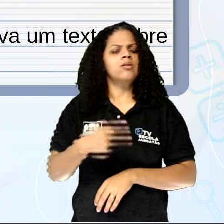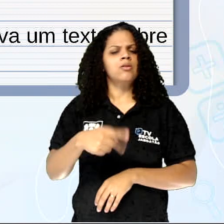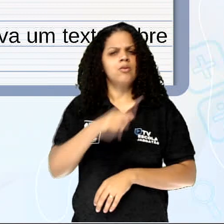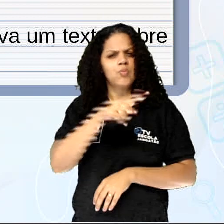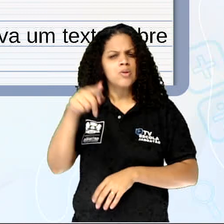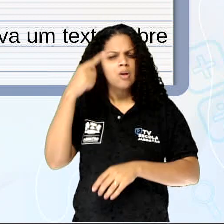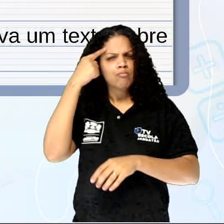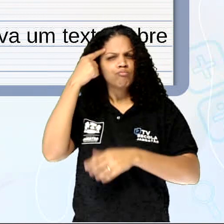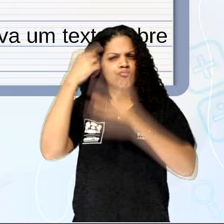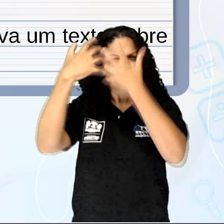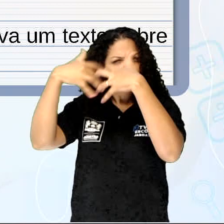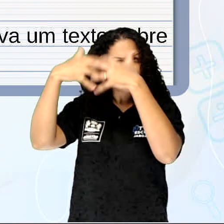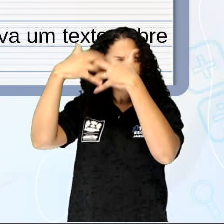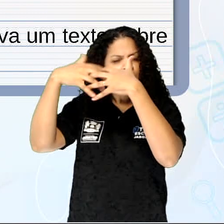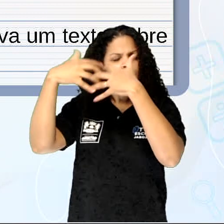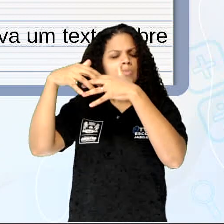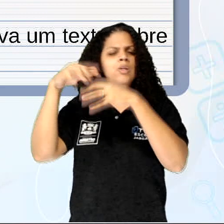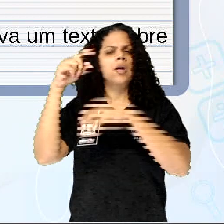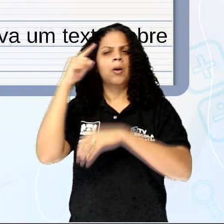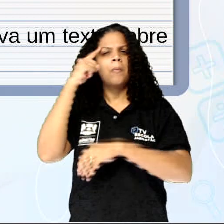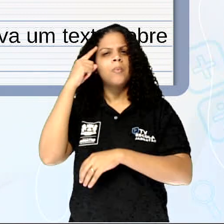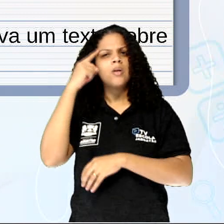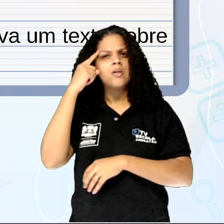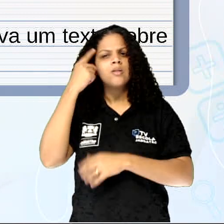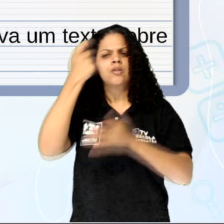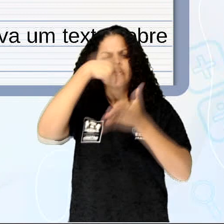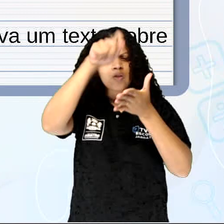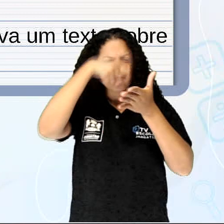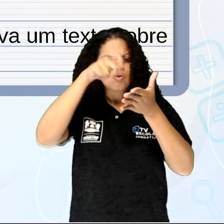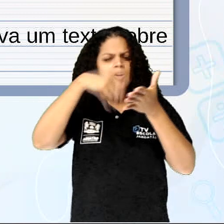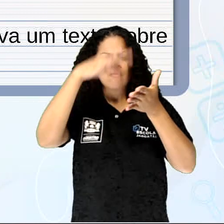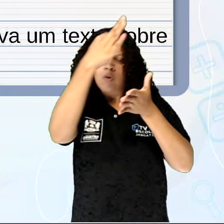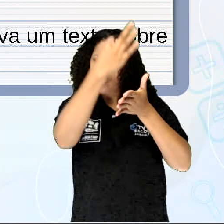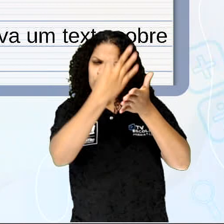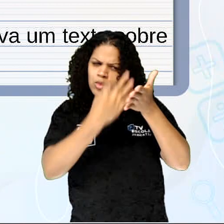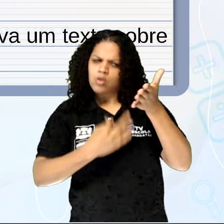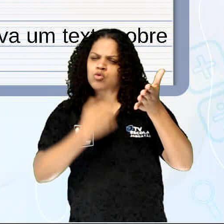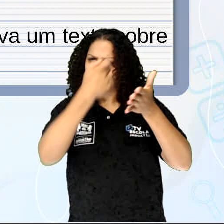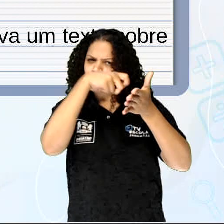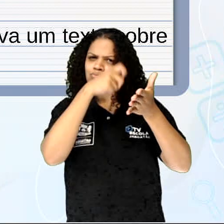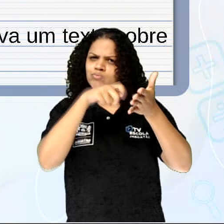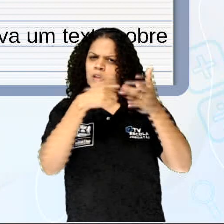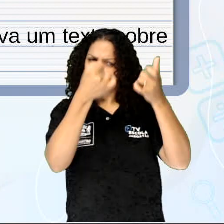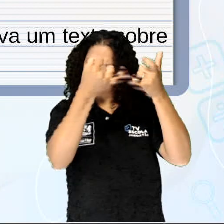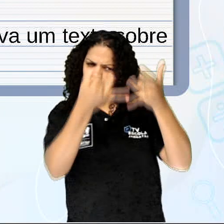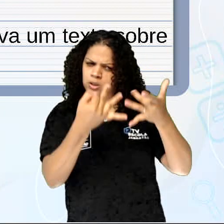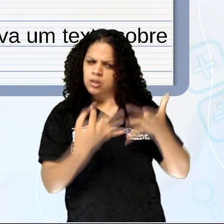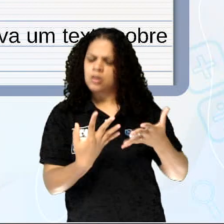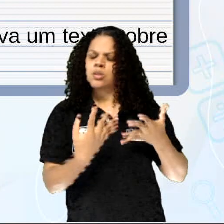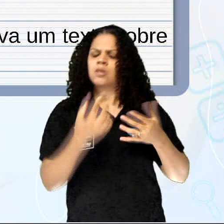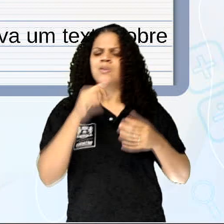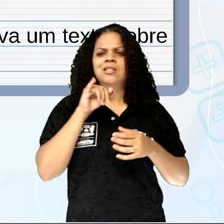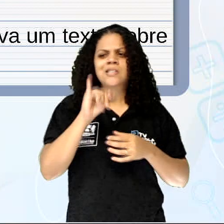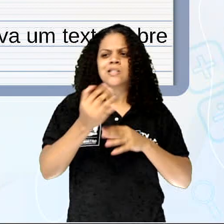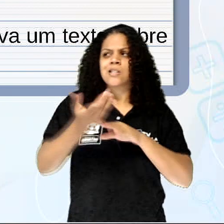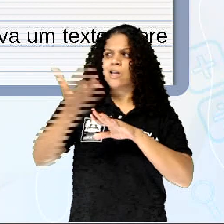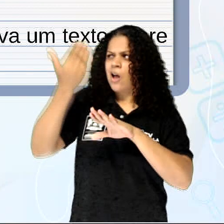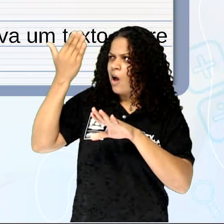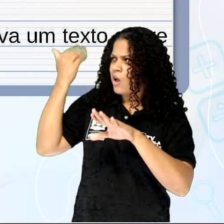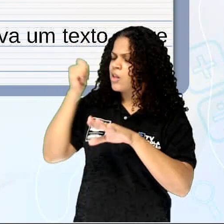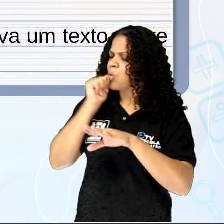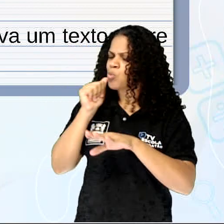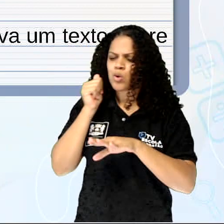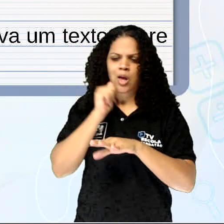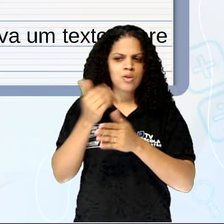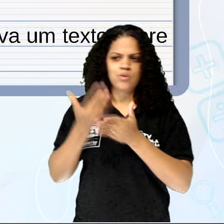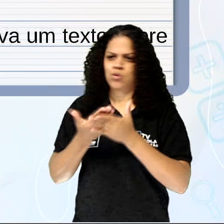pensar, escreva um texto sobre essa questão, né? Se naquela época as mulheres não podiam